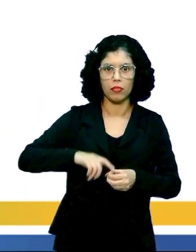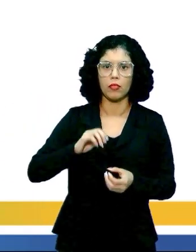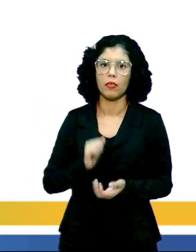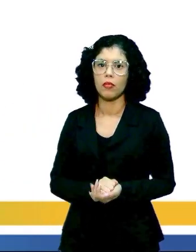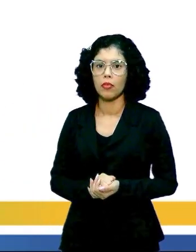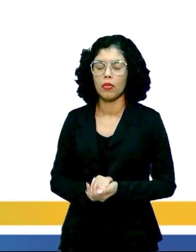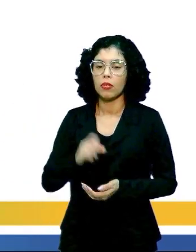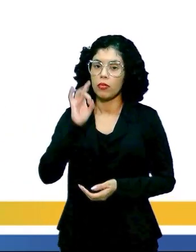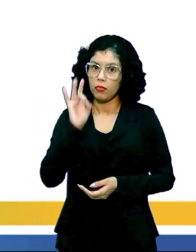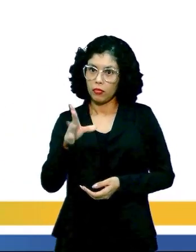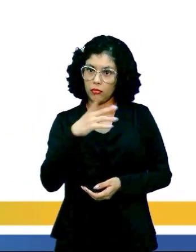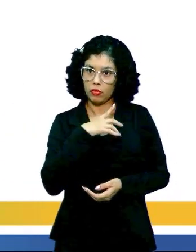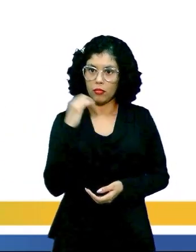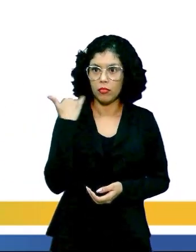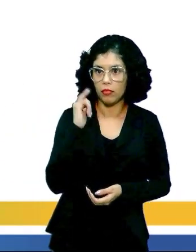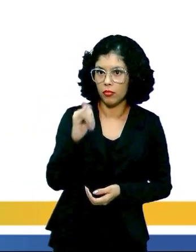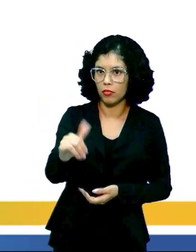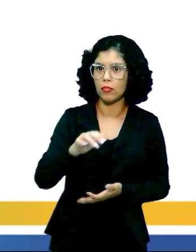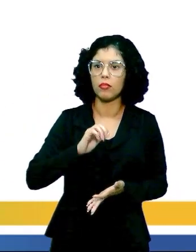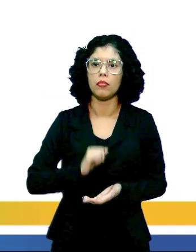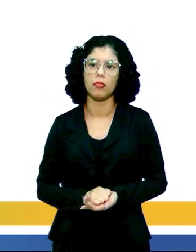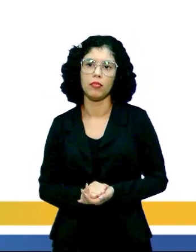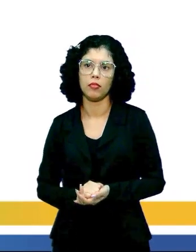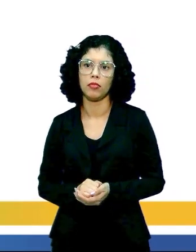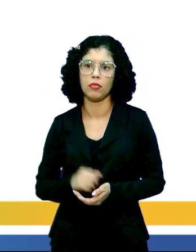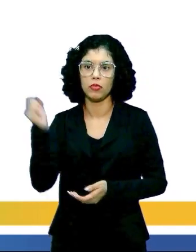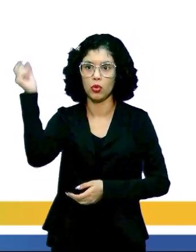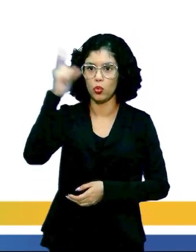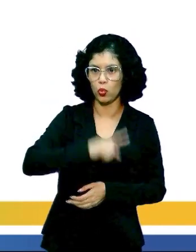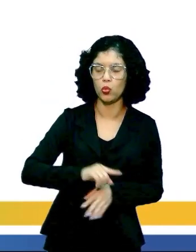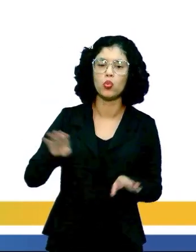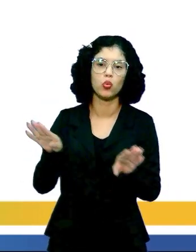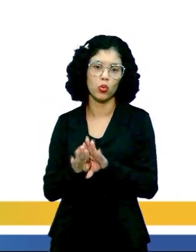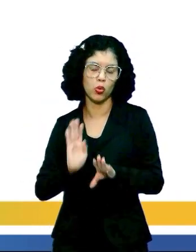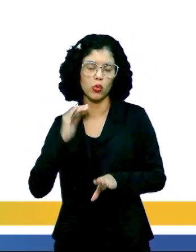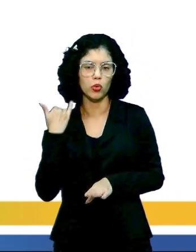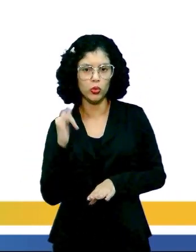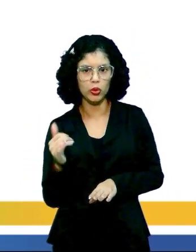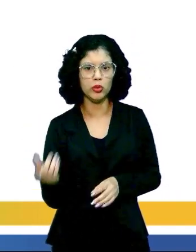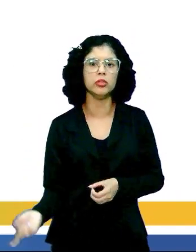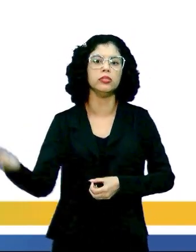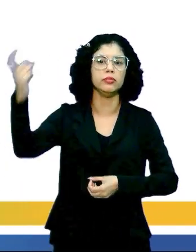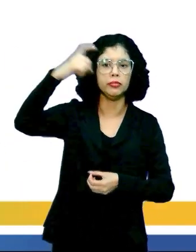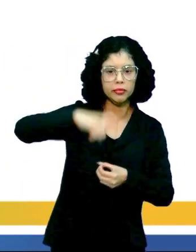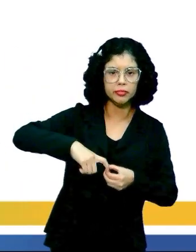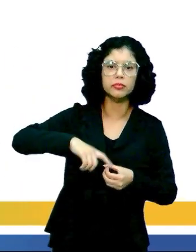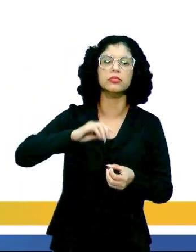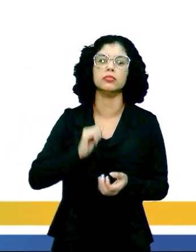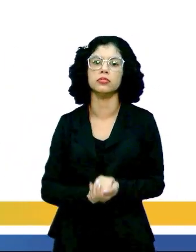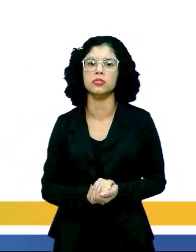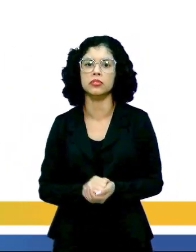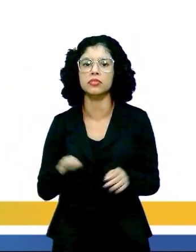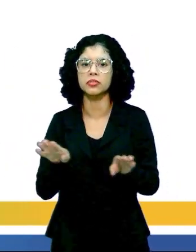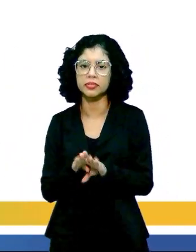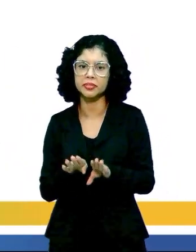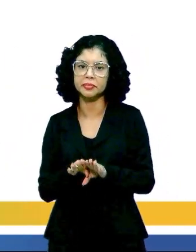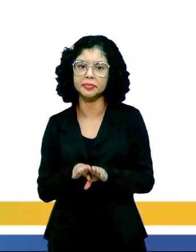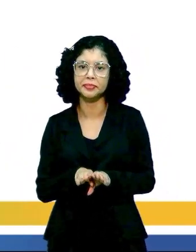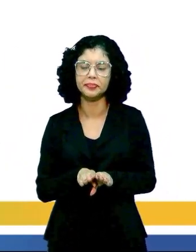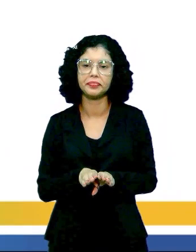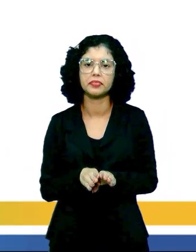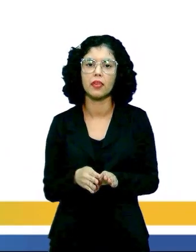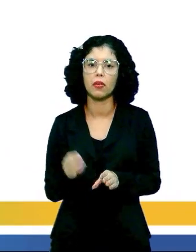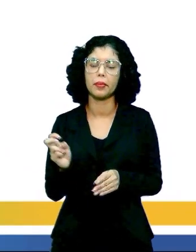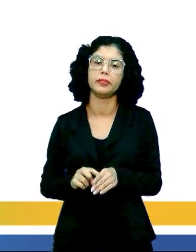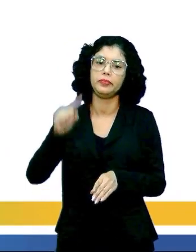há emissão de energia, só há emissão de luz quando o elétron ele retorna para a sua camada de origem.